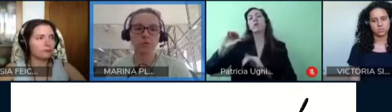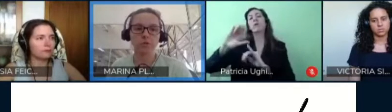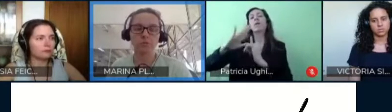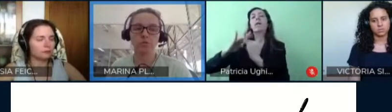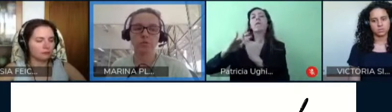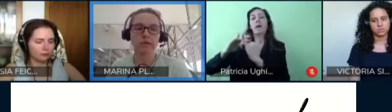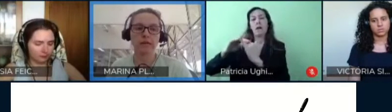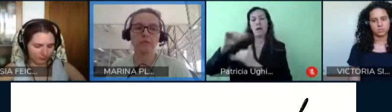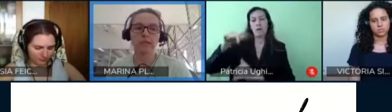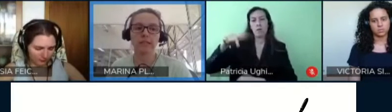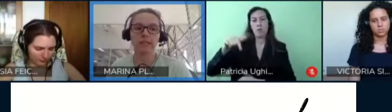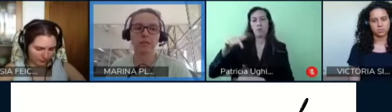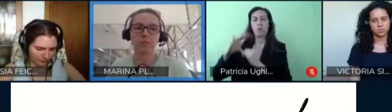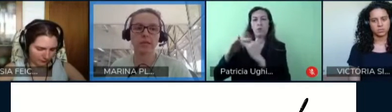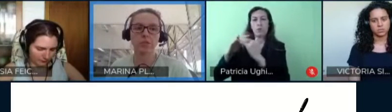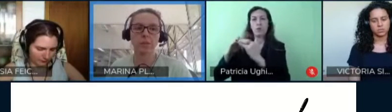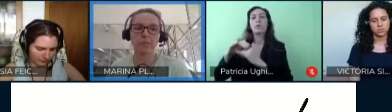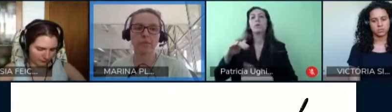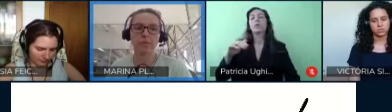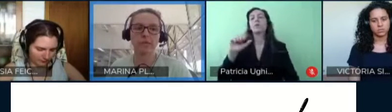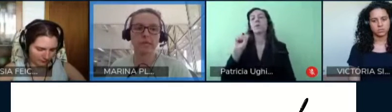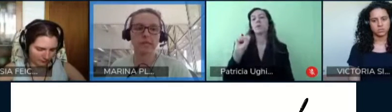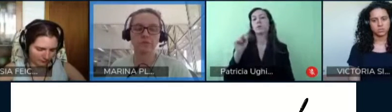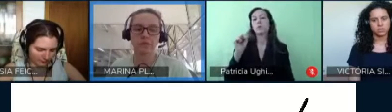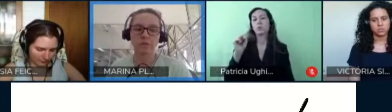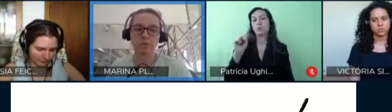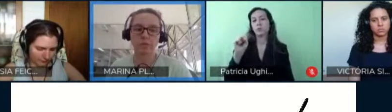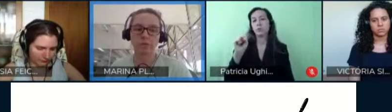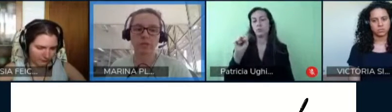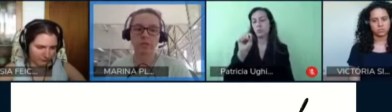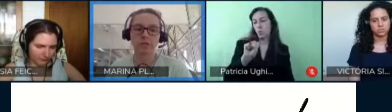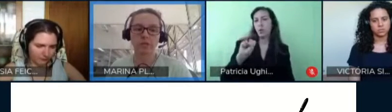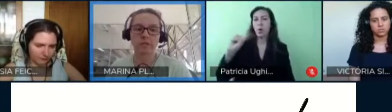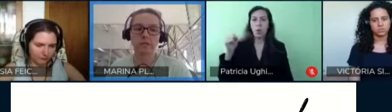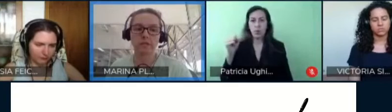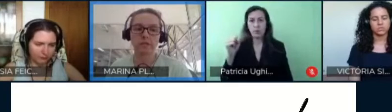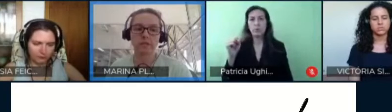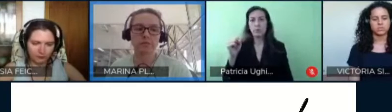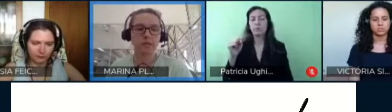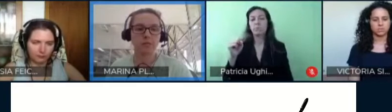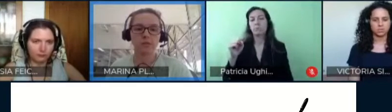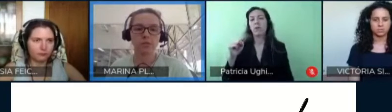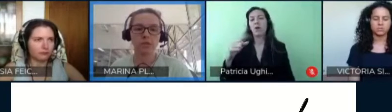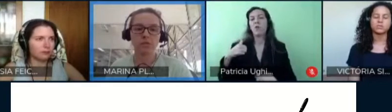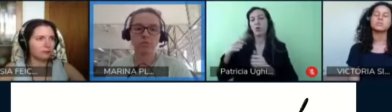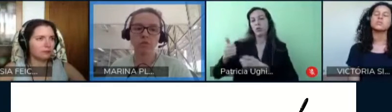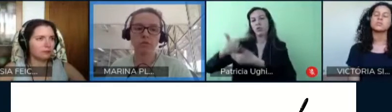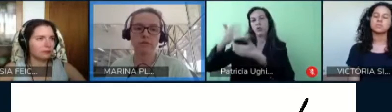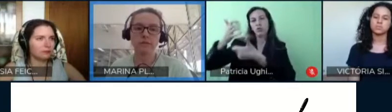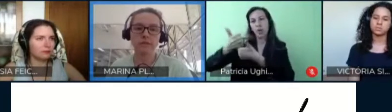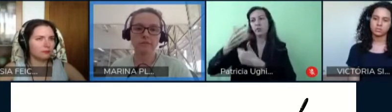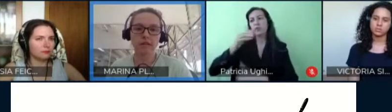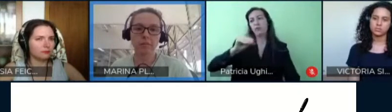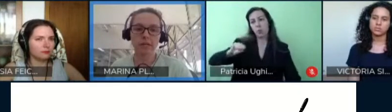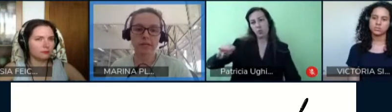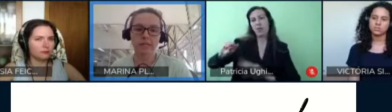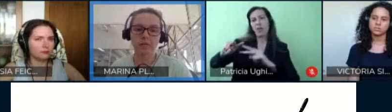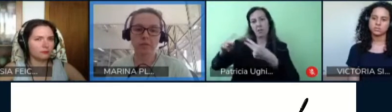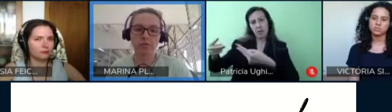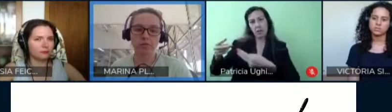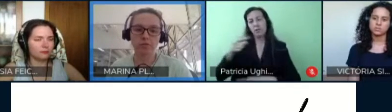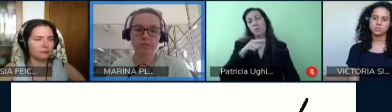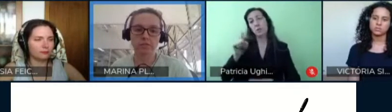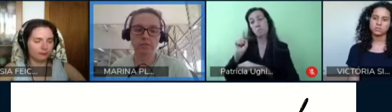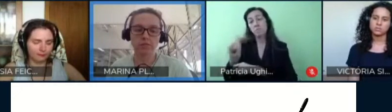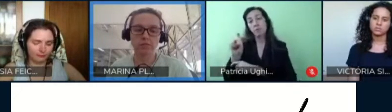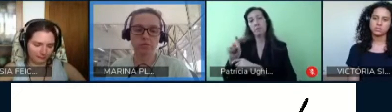Super 8. Eu vou colocar o link aqui no bate-papo, e aí vocês podem ficar monitorando ou se inscrever para